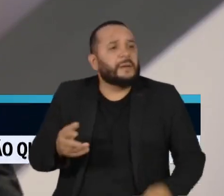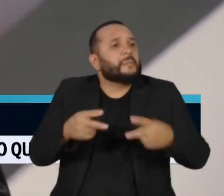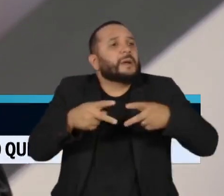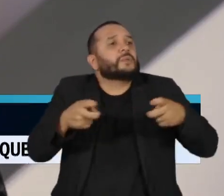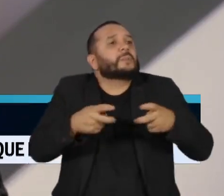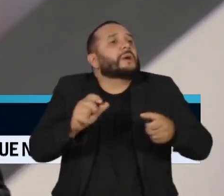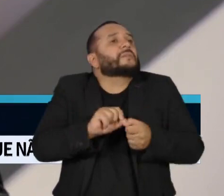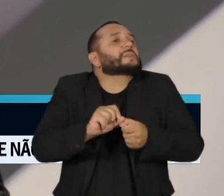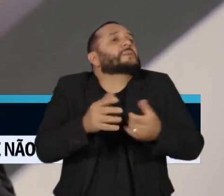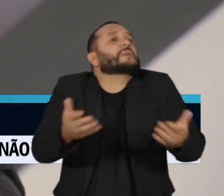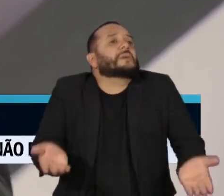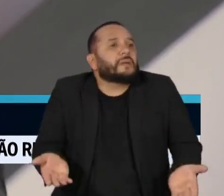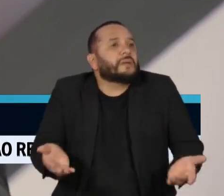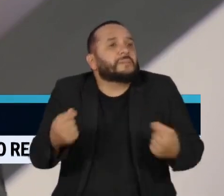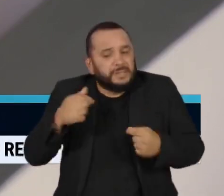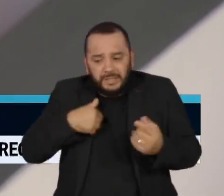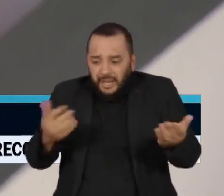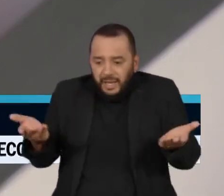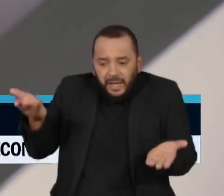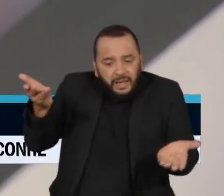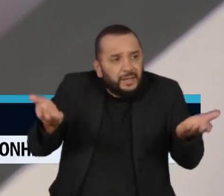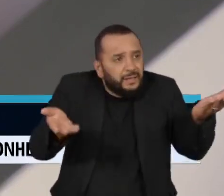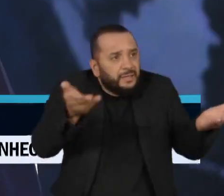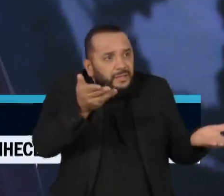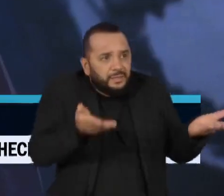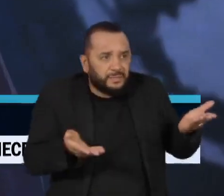para que ela restabeleça o equilíbrio das suas funções